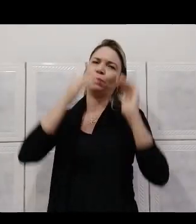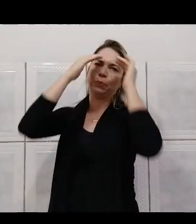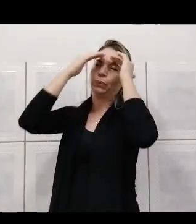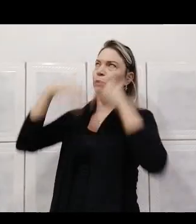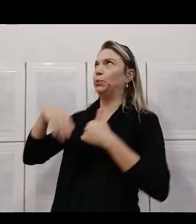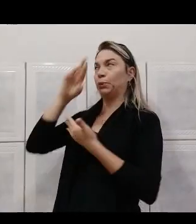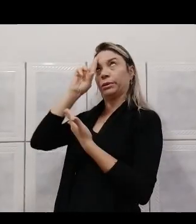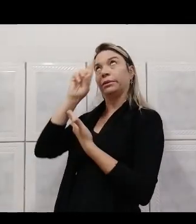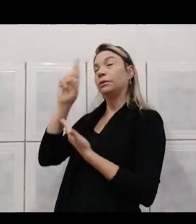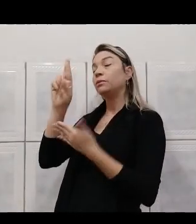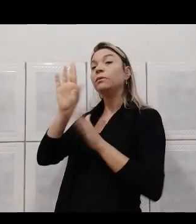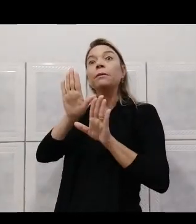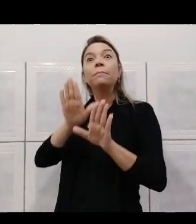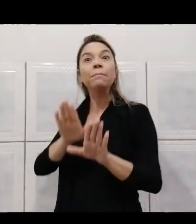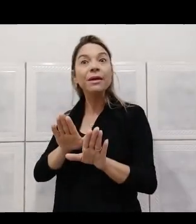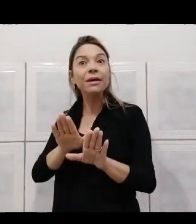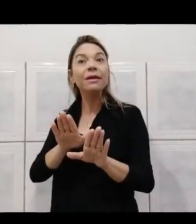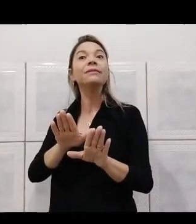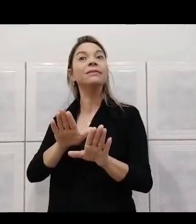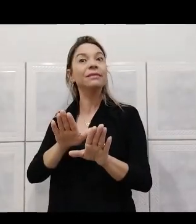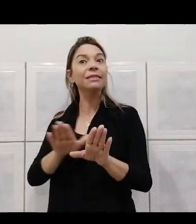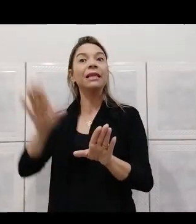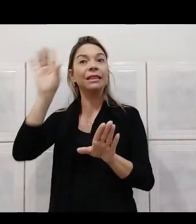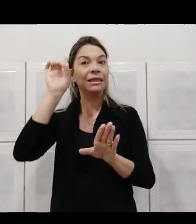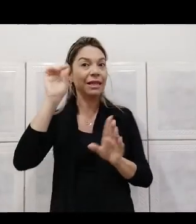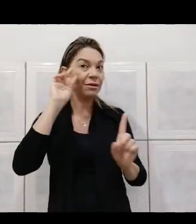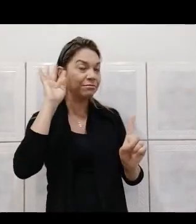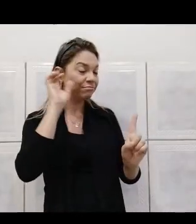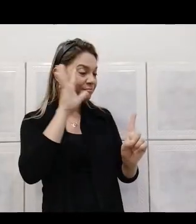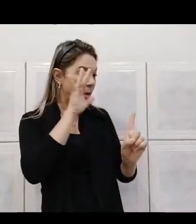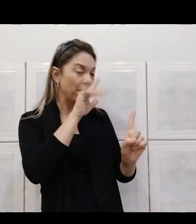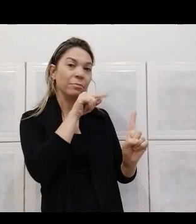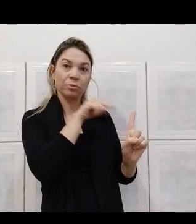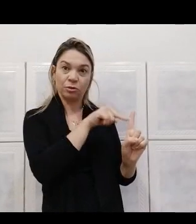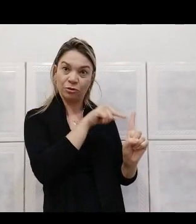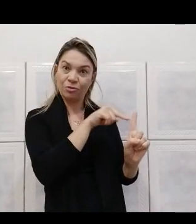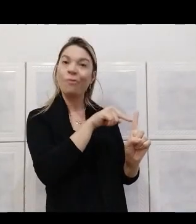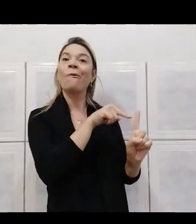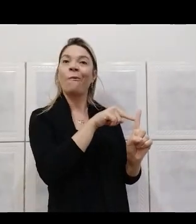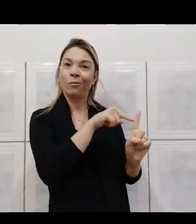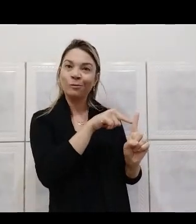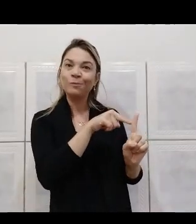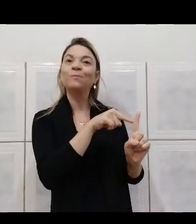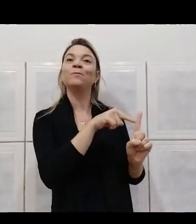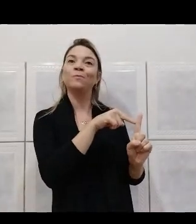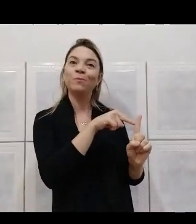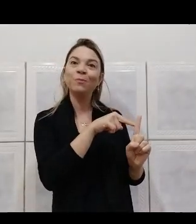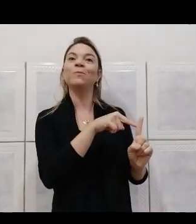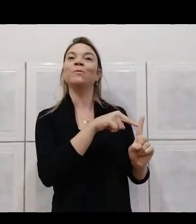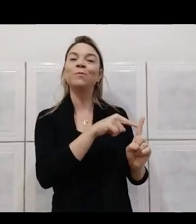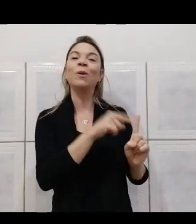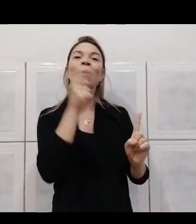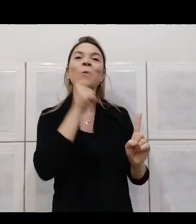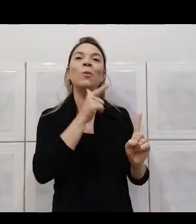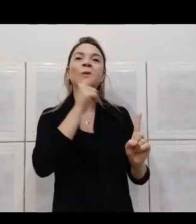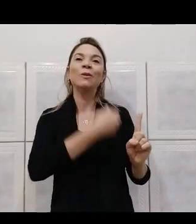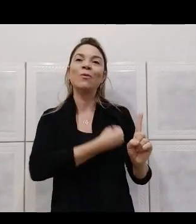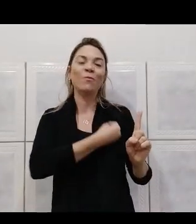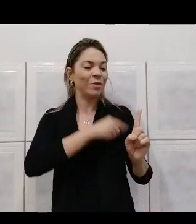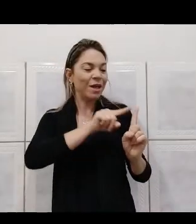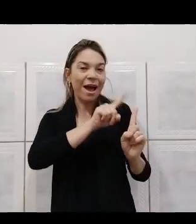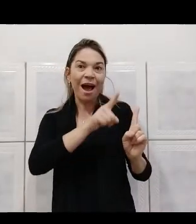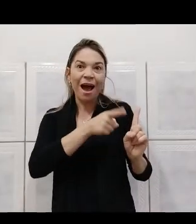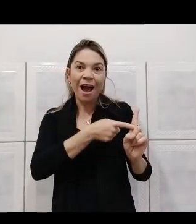foi graciosamente lembrada por Deus, podendo gestar a vida. Ela foi